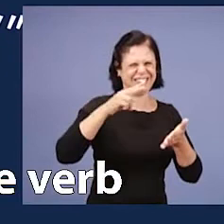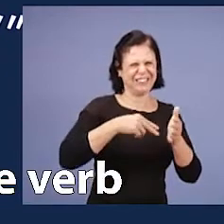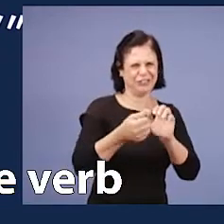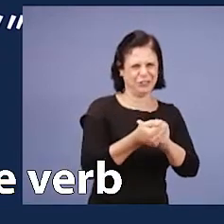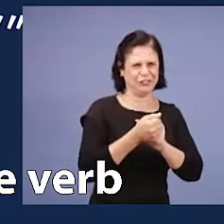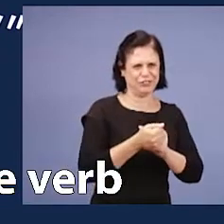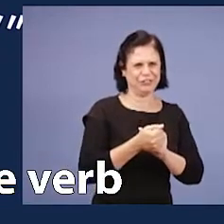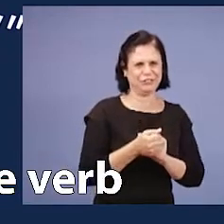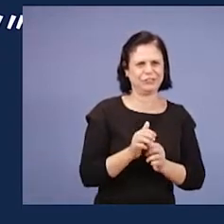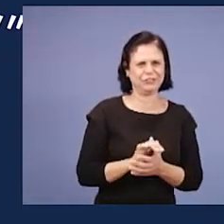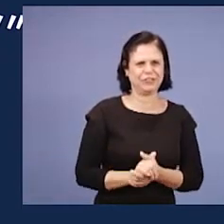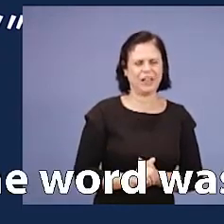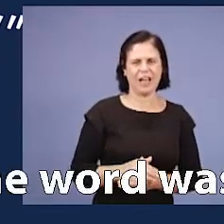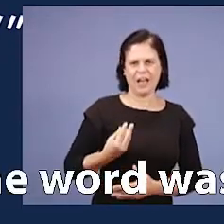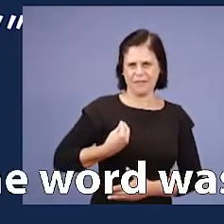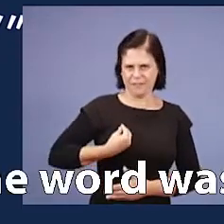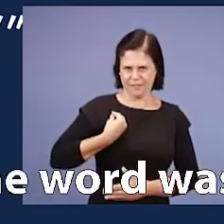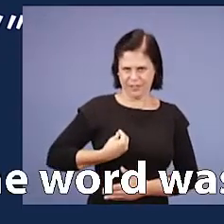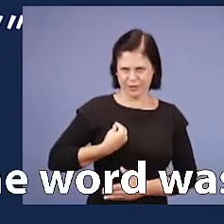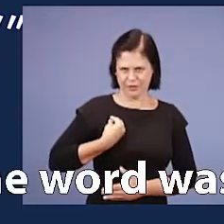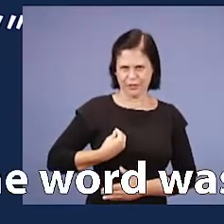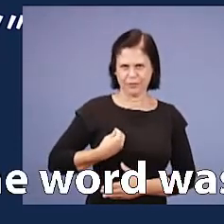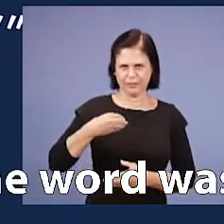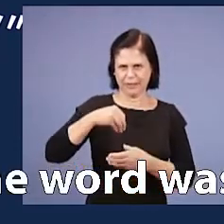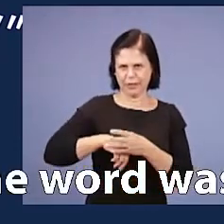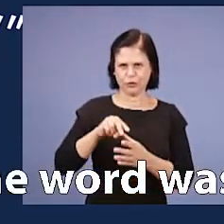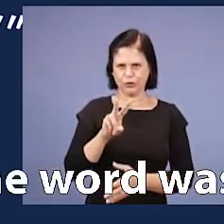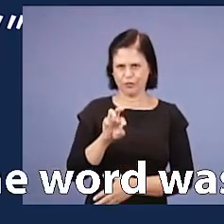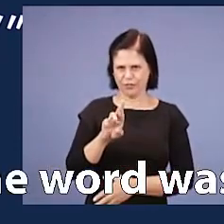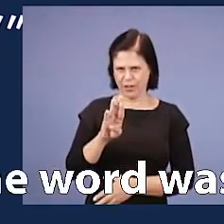vida no velho no princípio